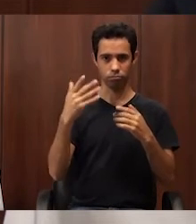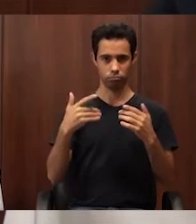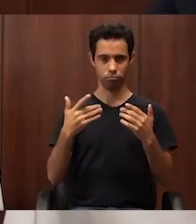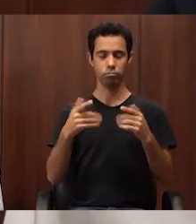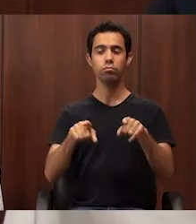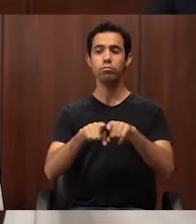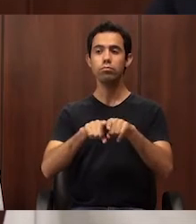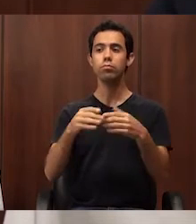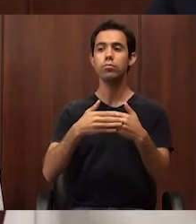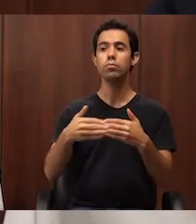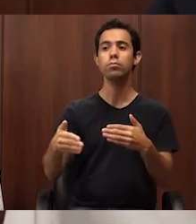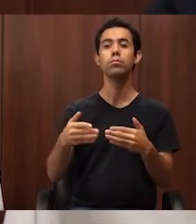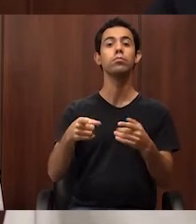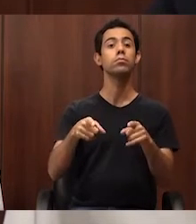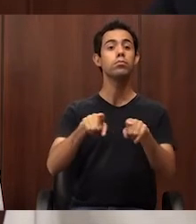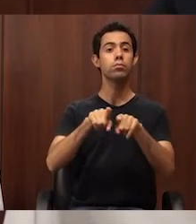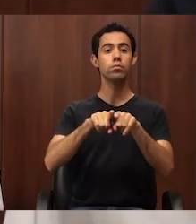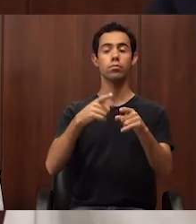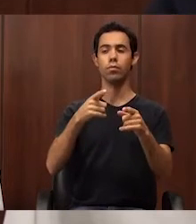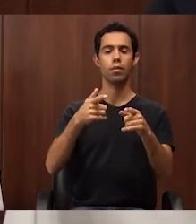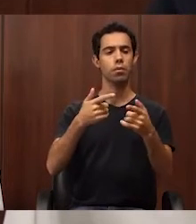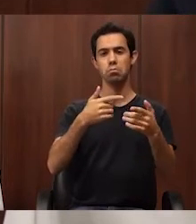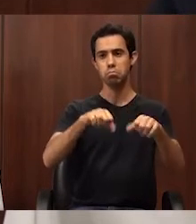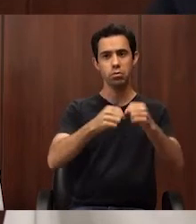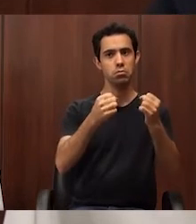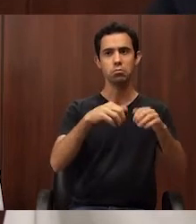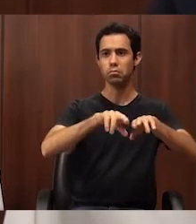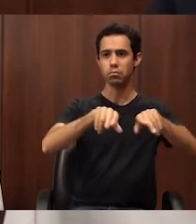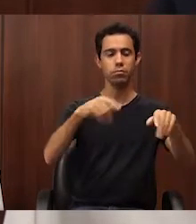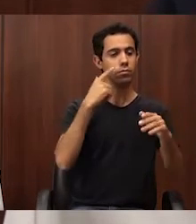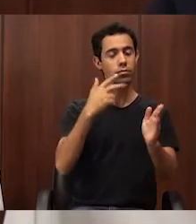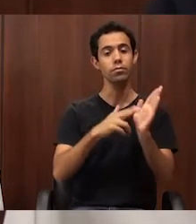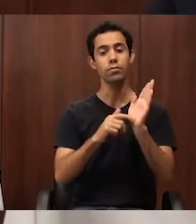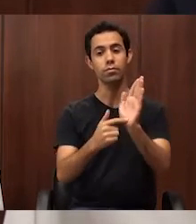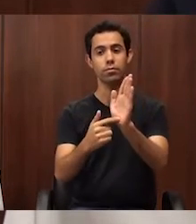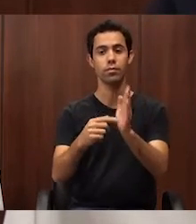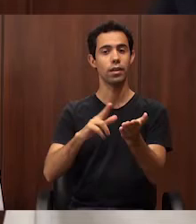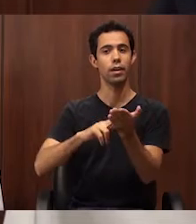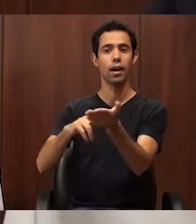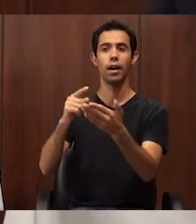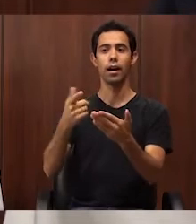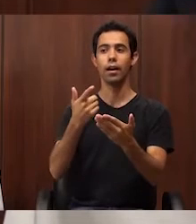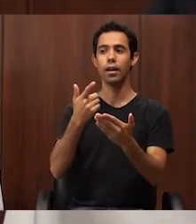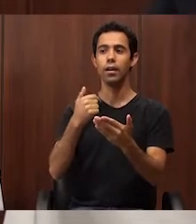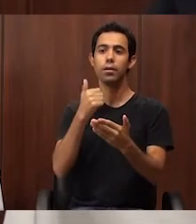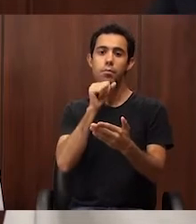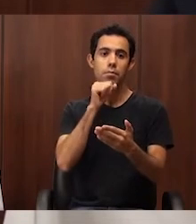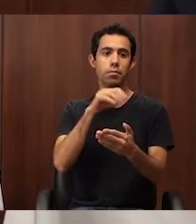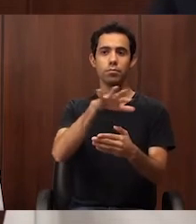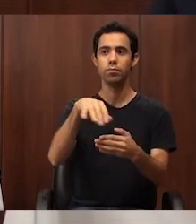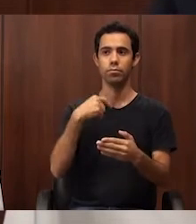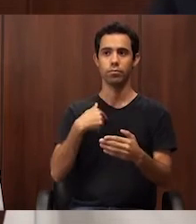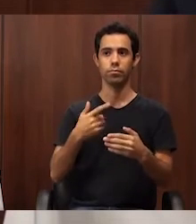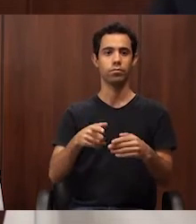terceirizado resolveu romper o atendimento e mandar uma cartinha para as mães na véspera do carnaval: sinto muito, a partir de